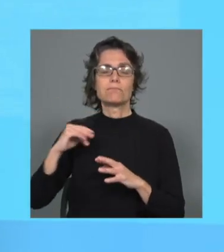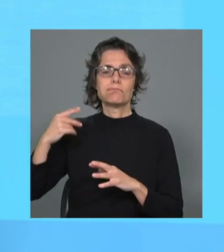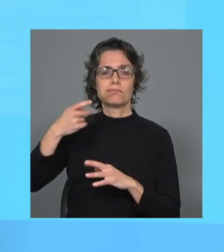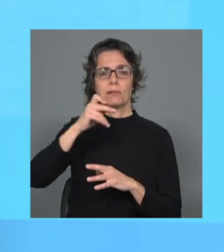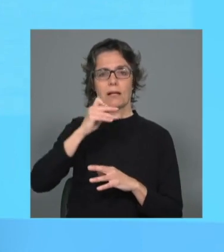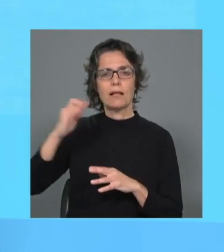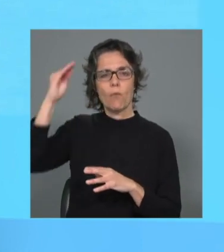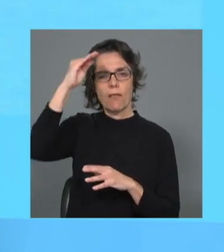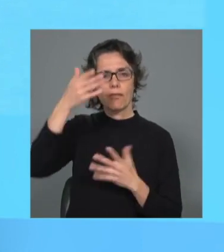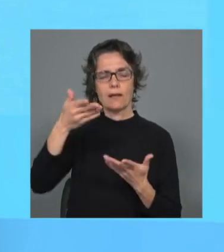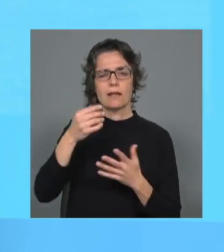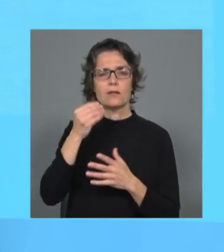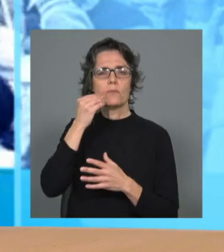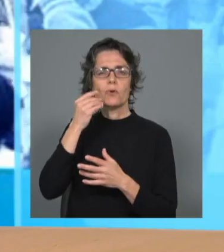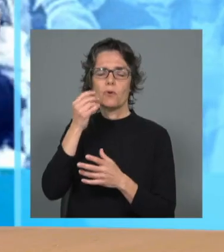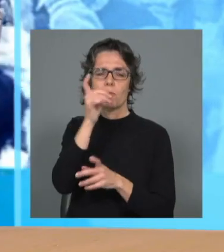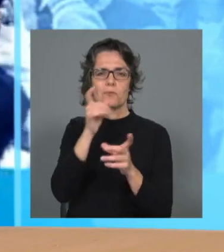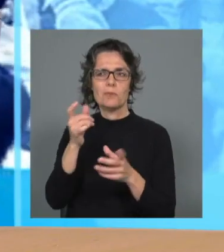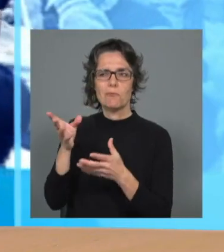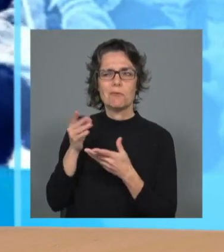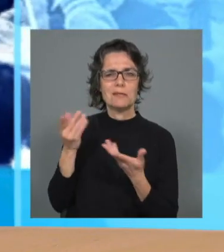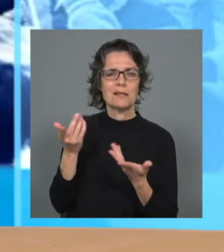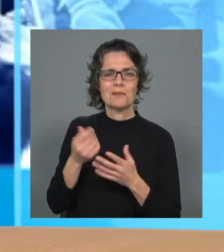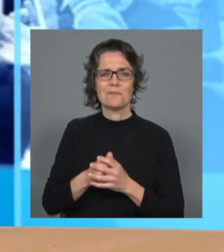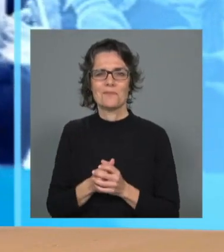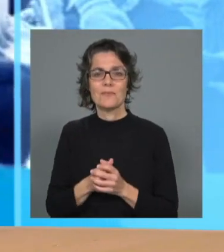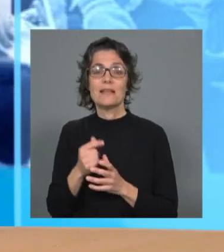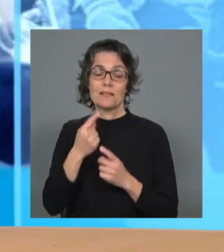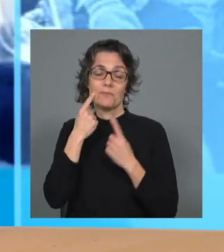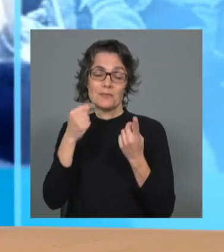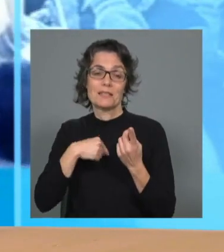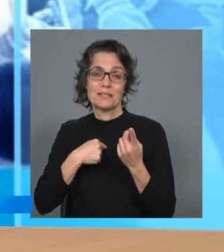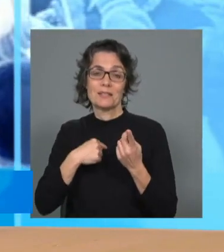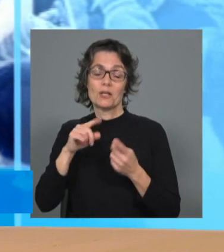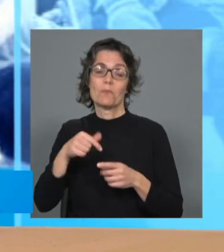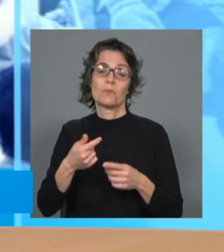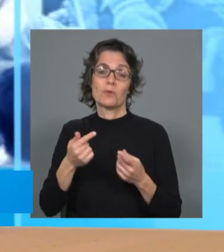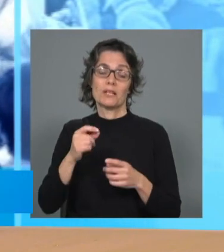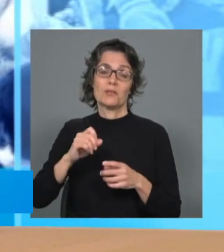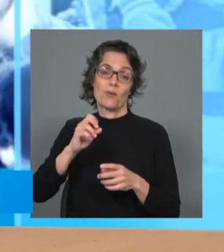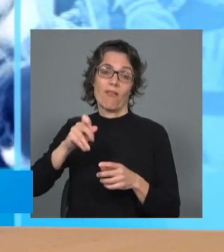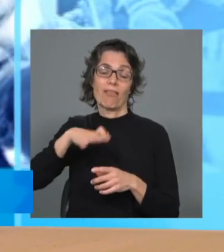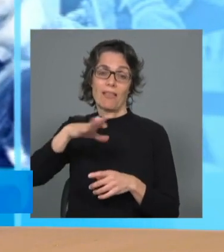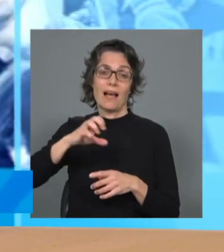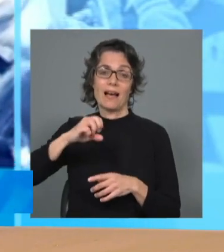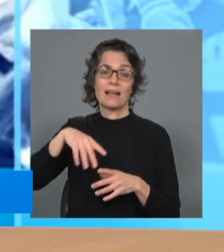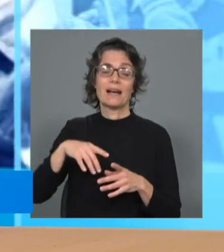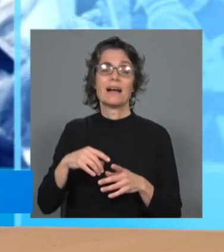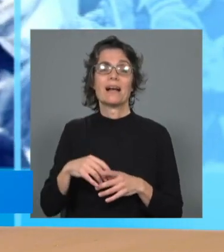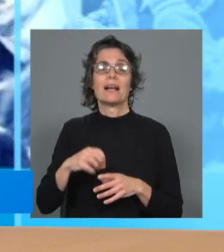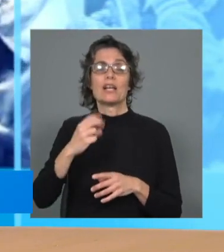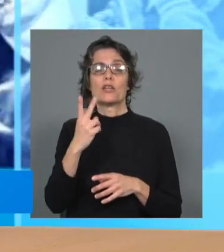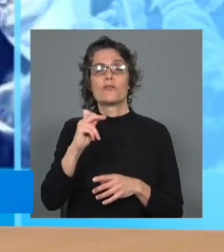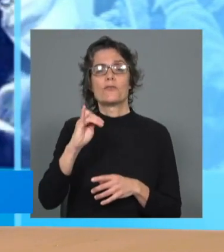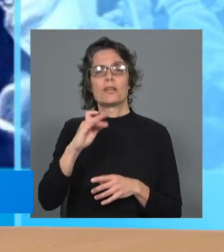forma é que foram recebidas essas tradições? Exatamente, foi por minha iniciativa, porque sou minhoto, não é? Sim. Onde esta natural tradição... de Vila Verde, não é? De Vila